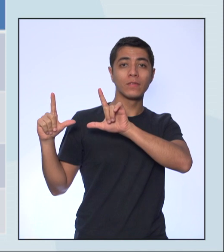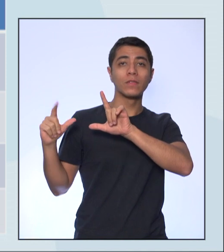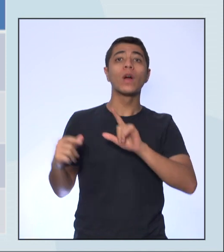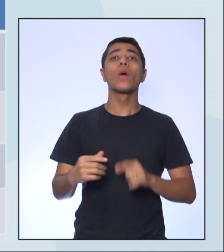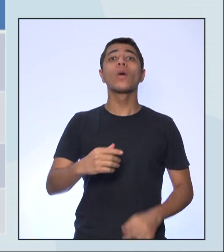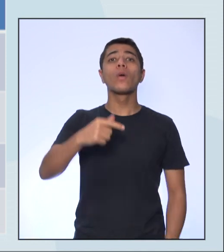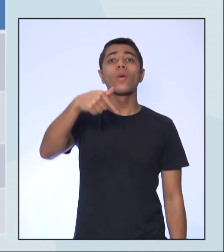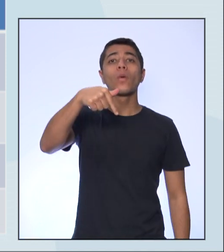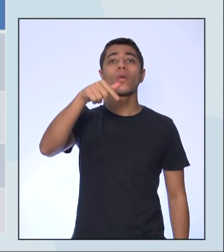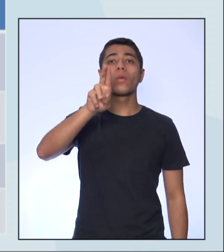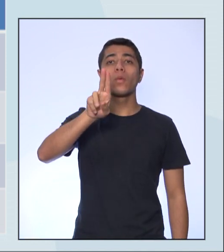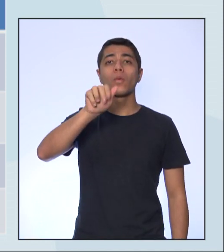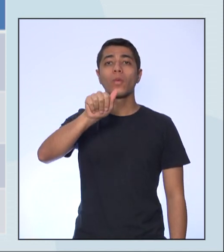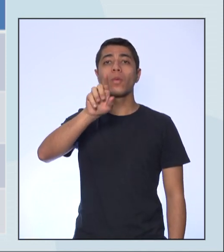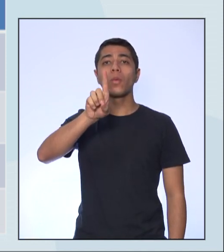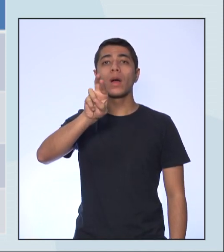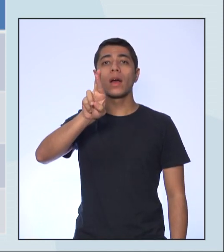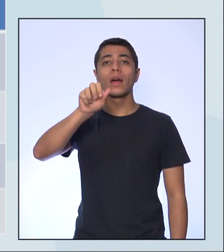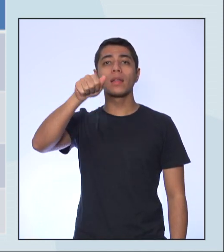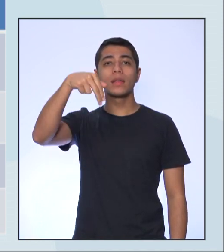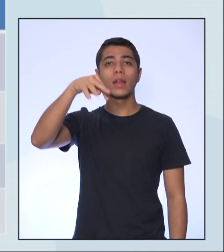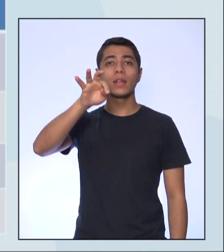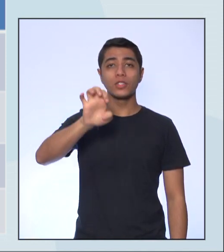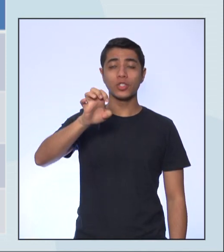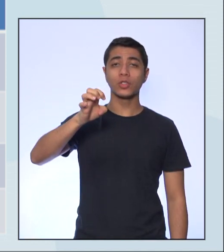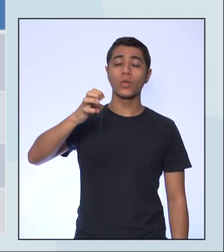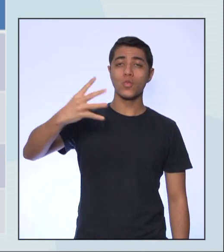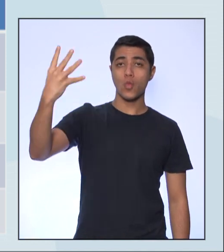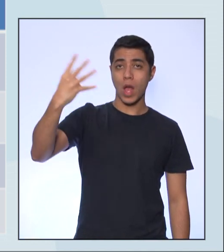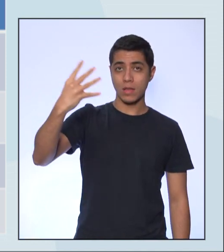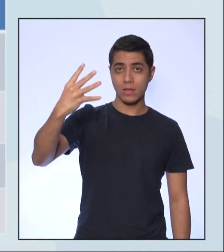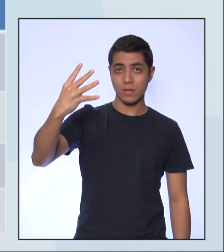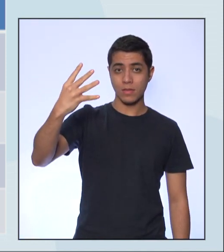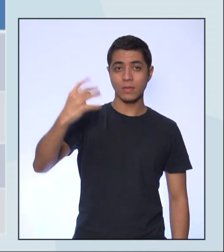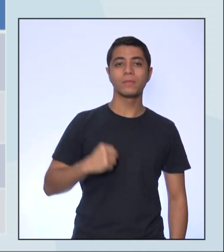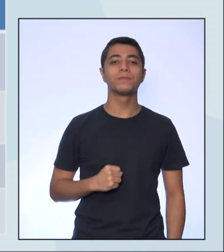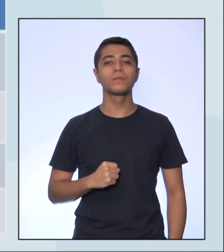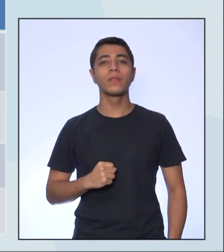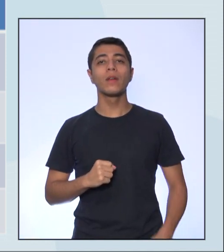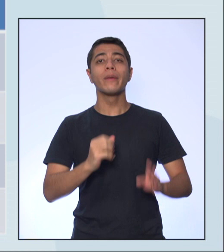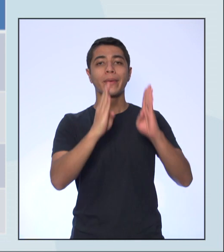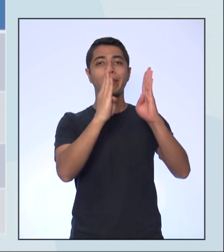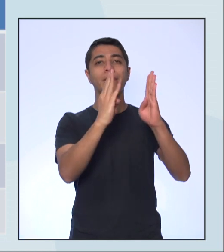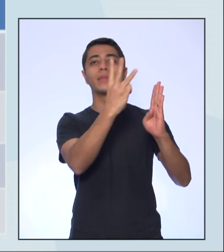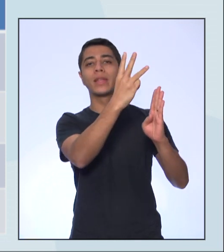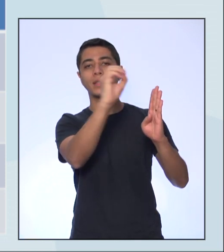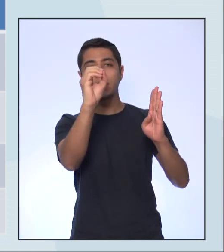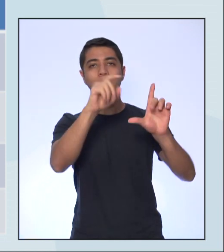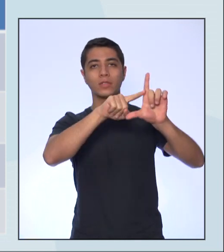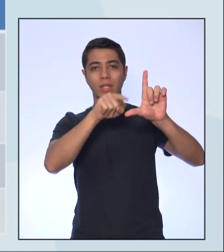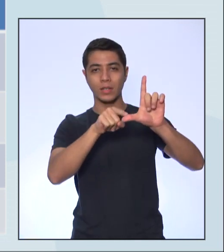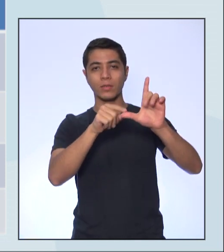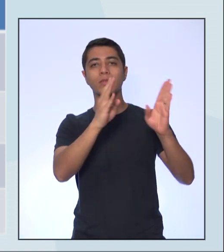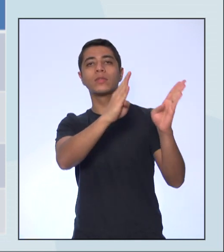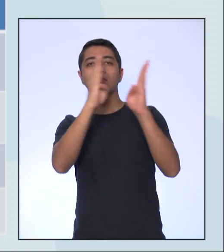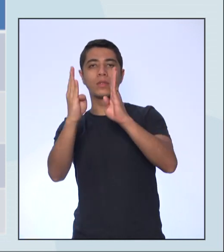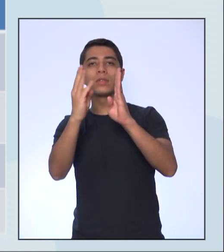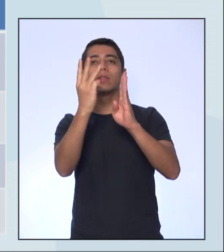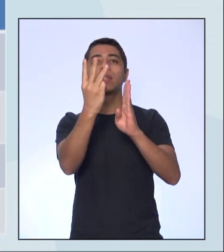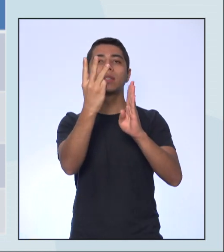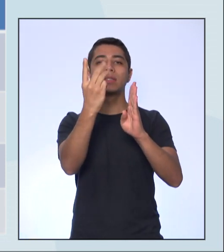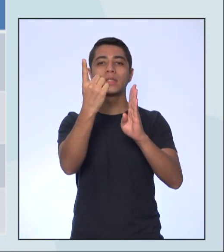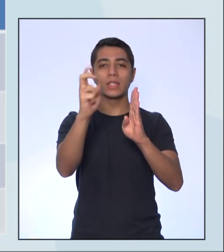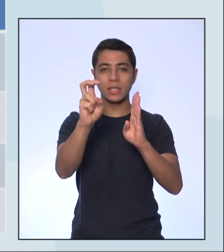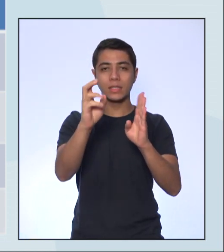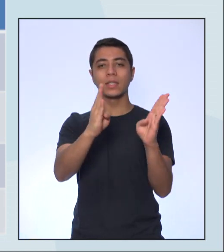vamos ter os seguintes anos 300 315 330 e finalizando 360 que é o